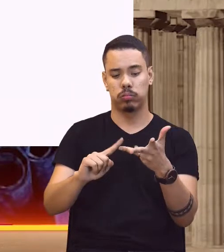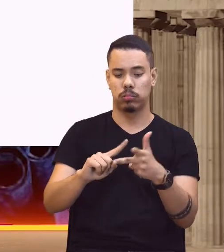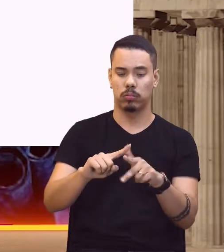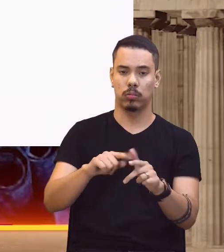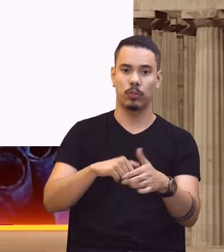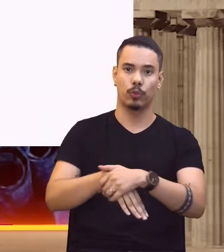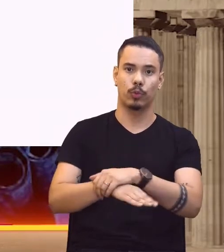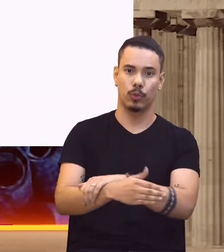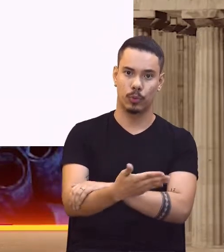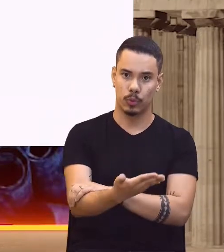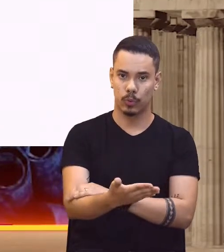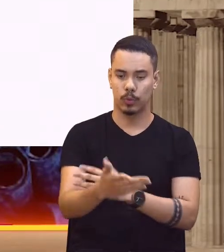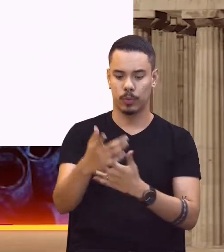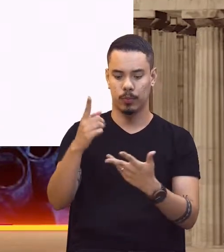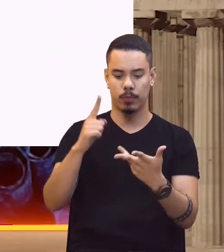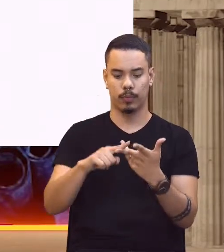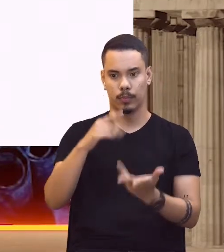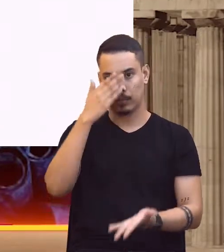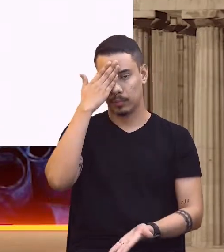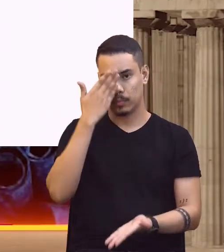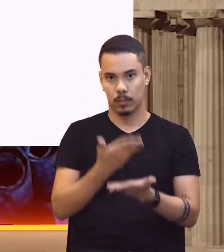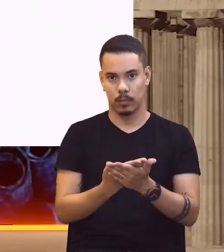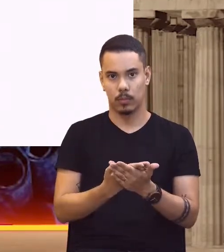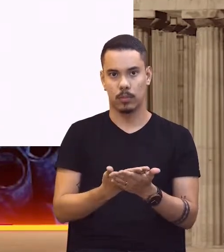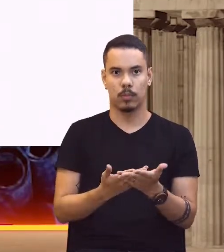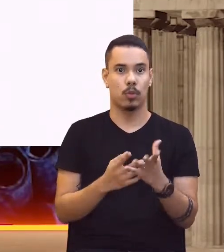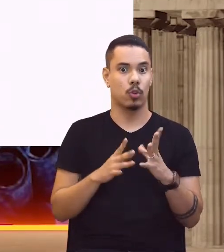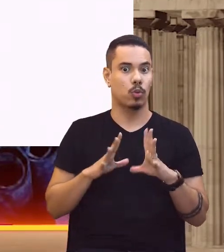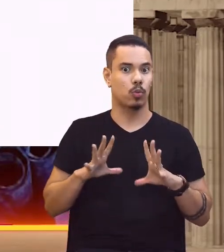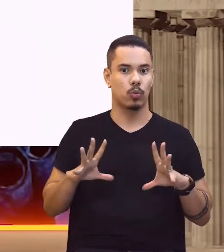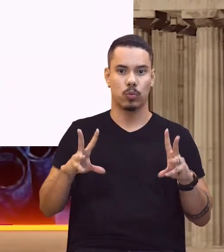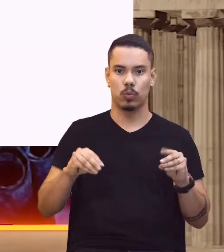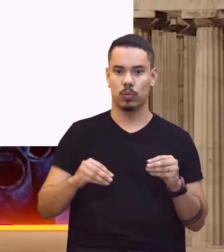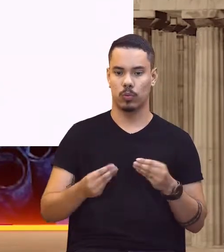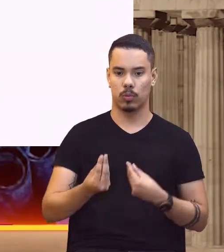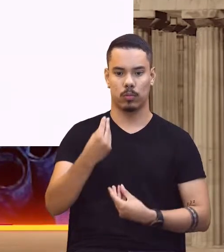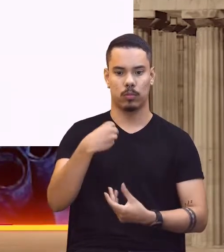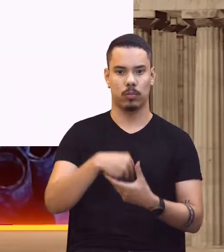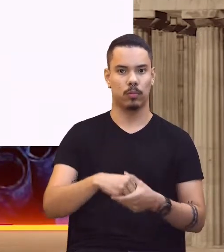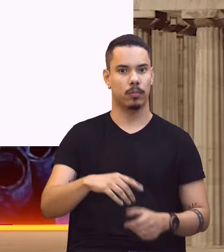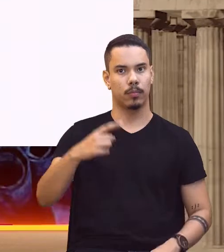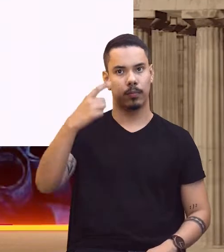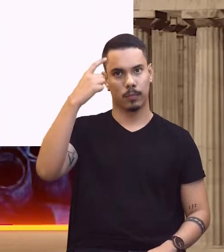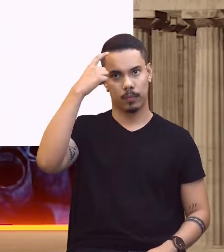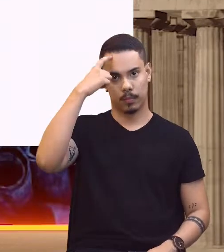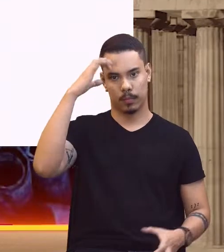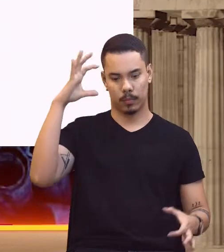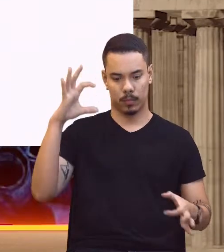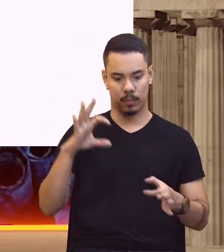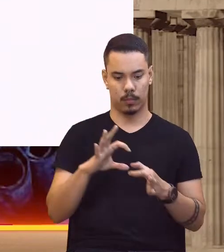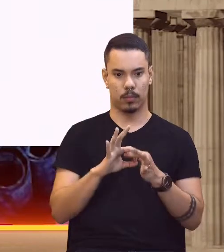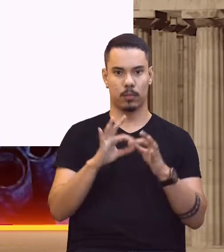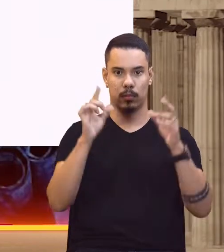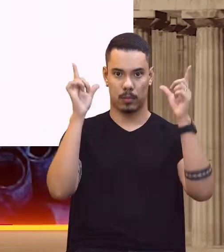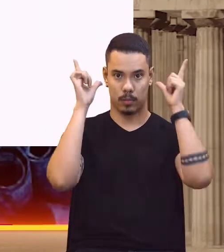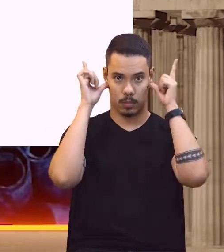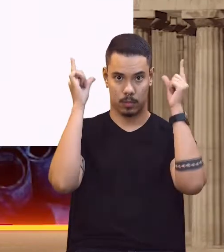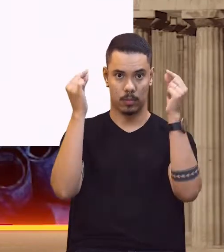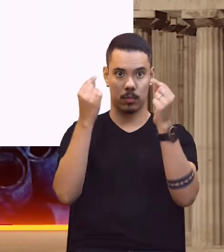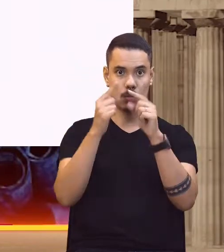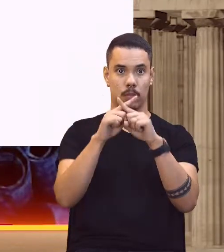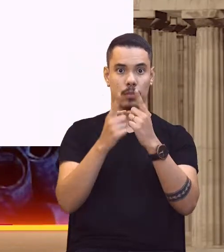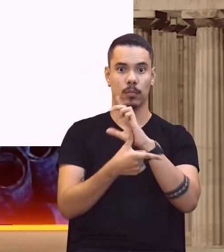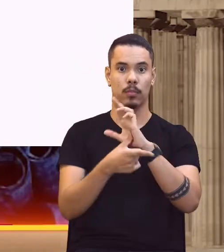outras crenças, tudo isso está sendo incorporado ao pensamento grego. Mas como já foi dito,